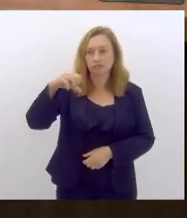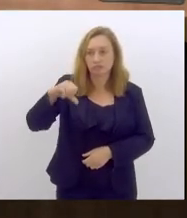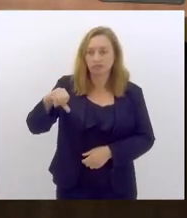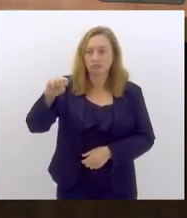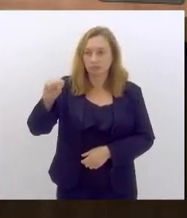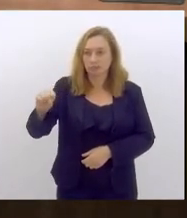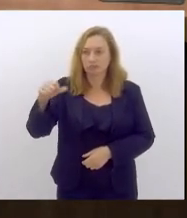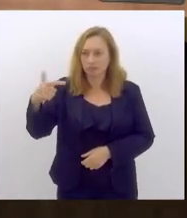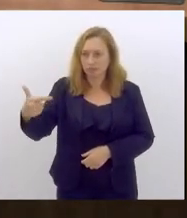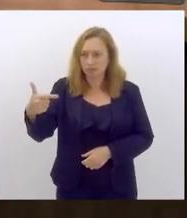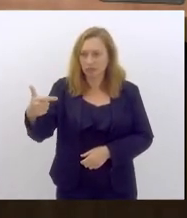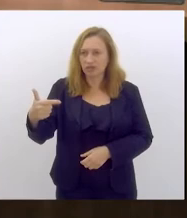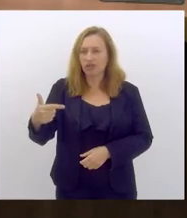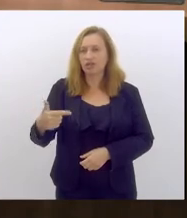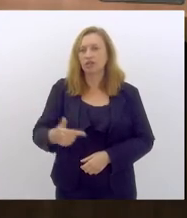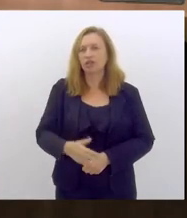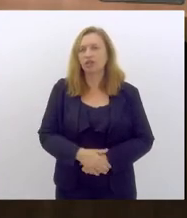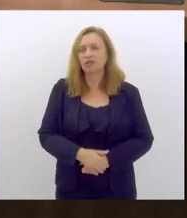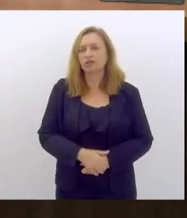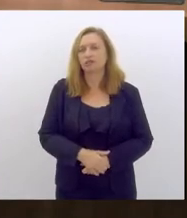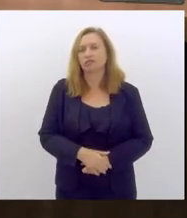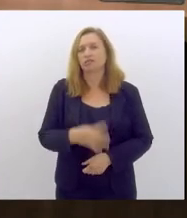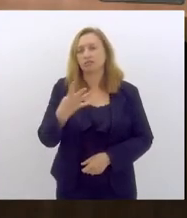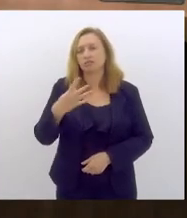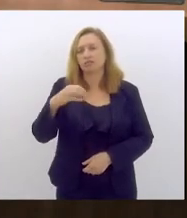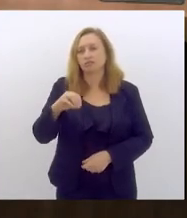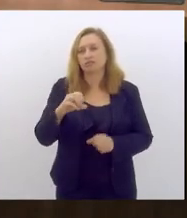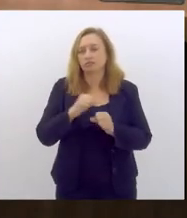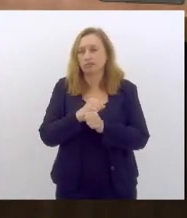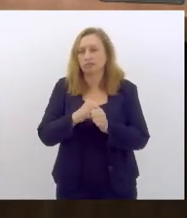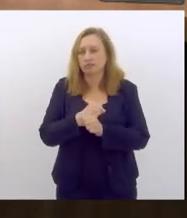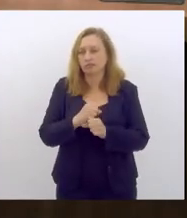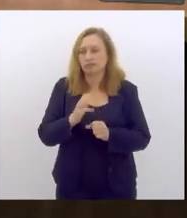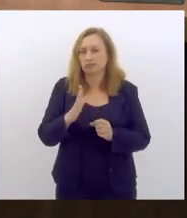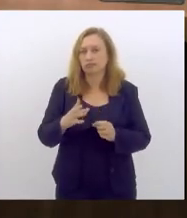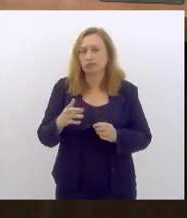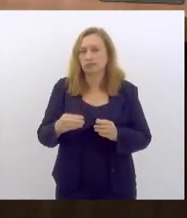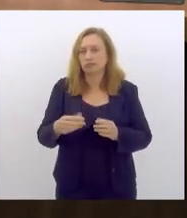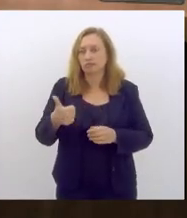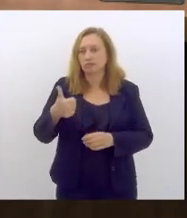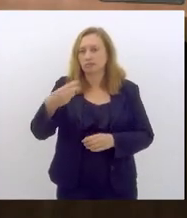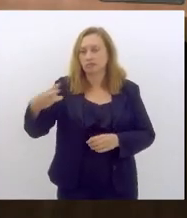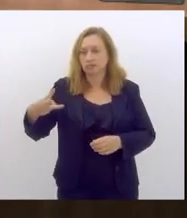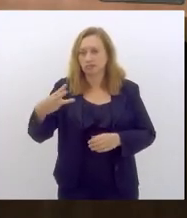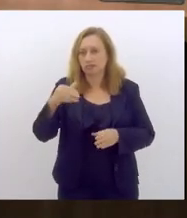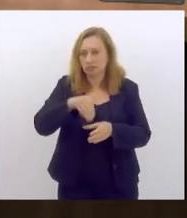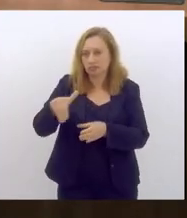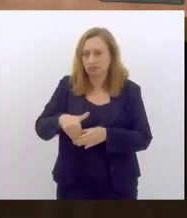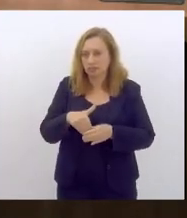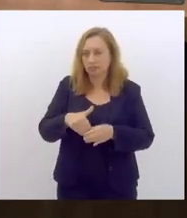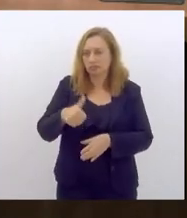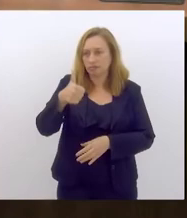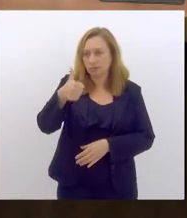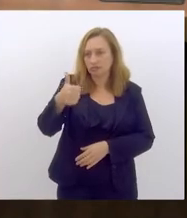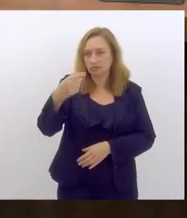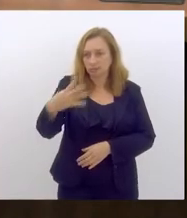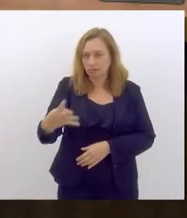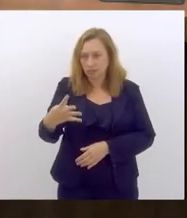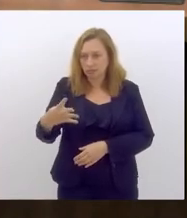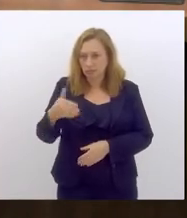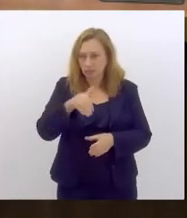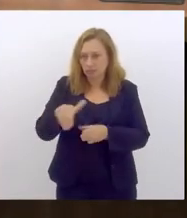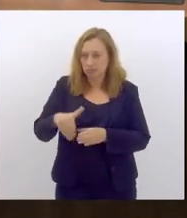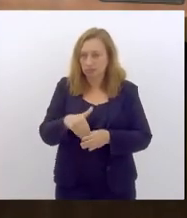1982. Nossa! 40 anos está fazendo. Já disputei três eleições, estou indo para a minha 14ª. E